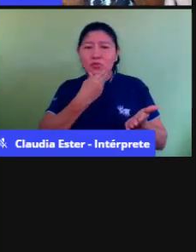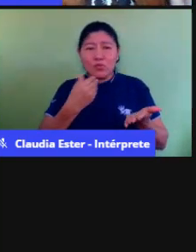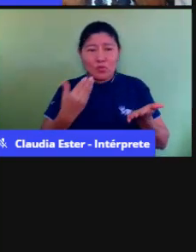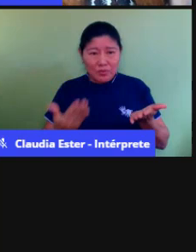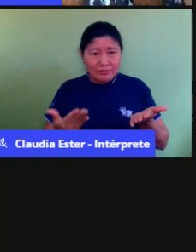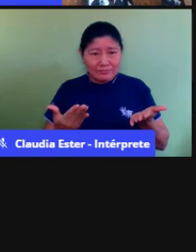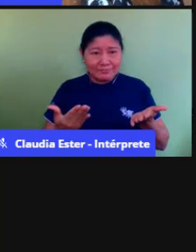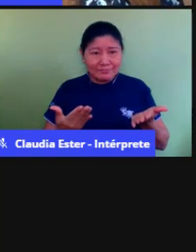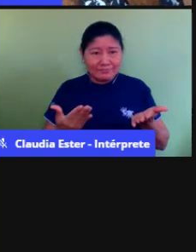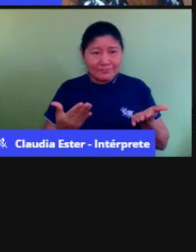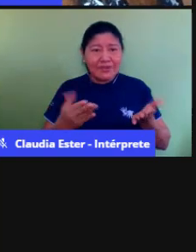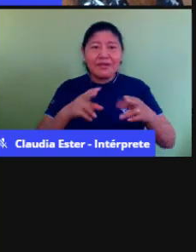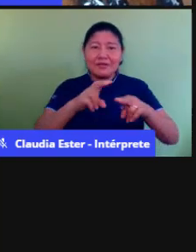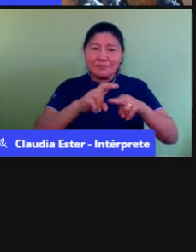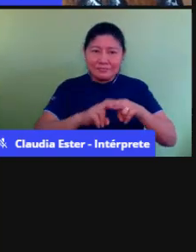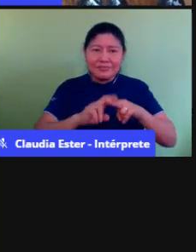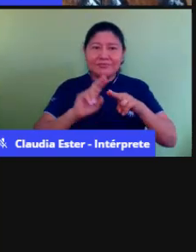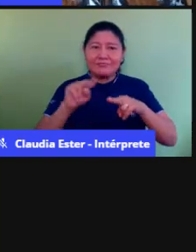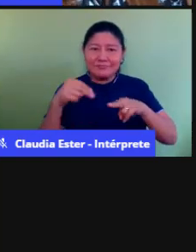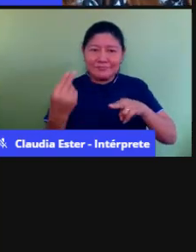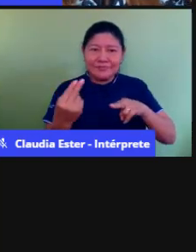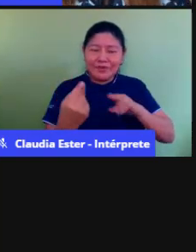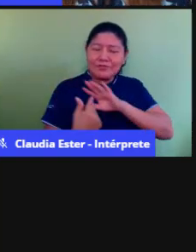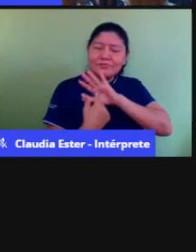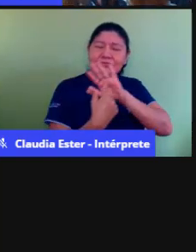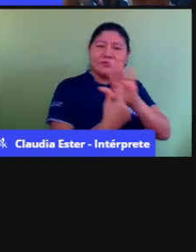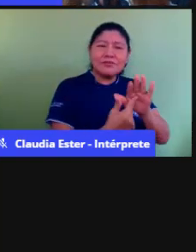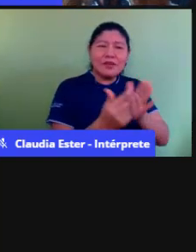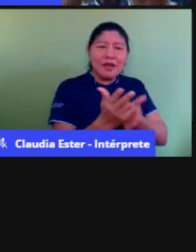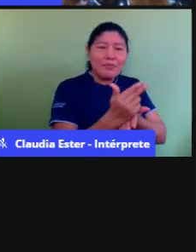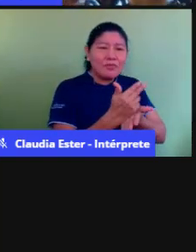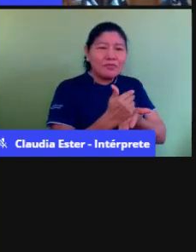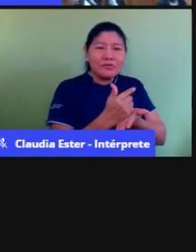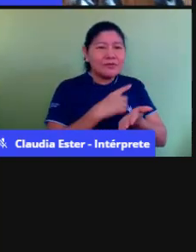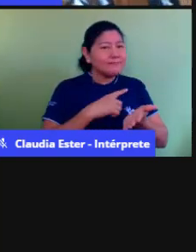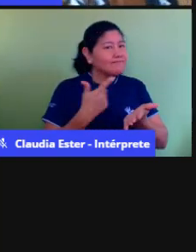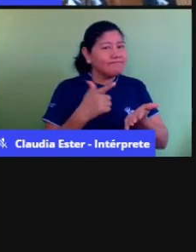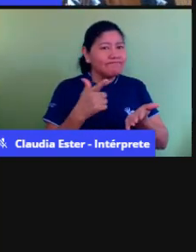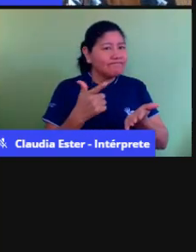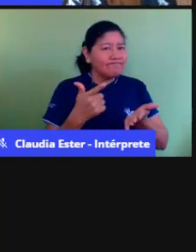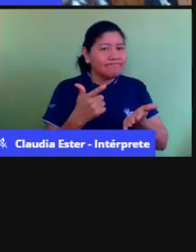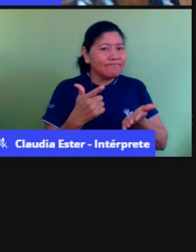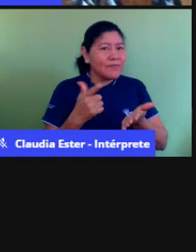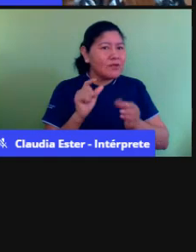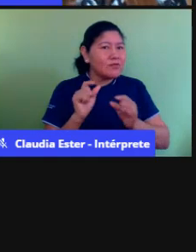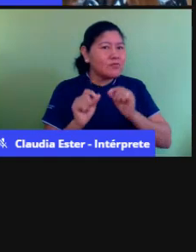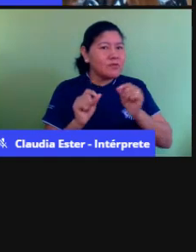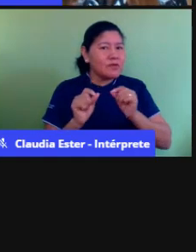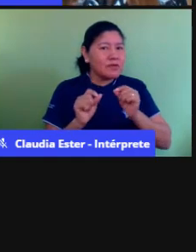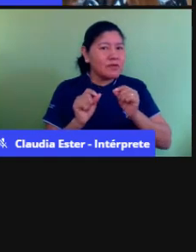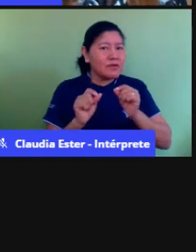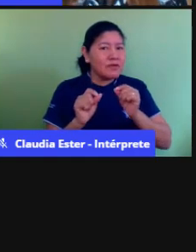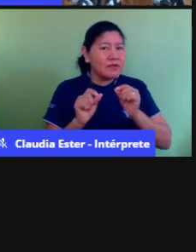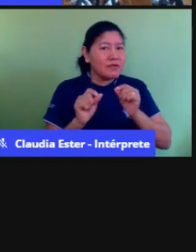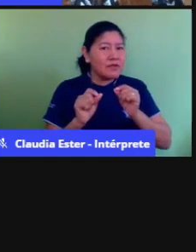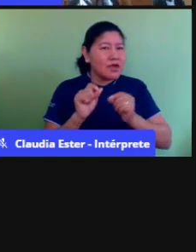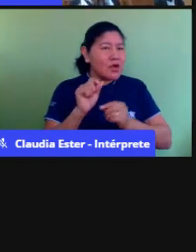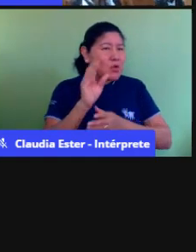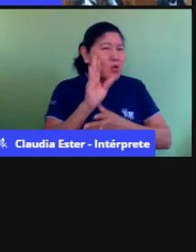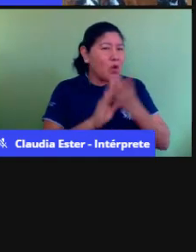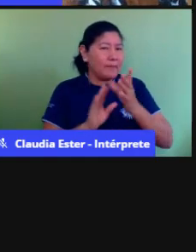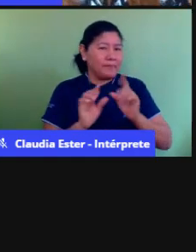é isso que nós chamamos de desenho sem estereótipo, que é o assunto que nós queremos tratar agora com